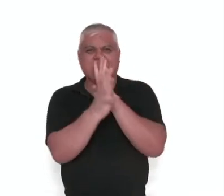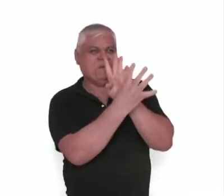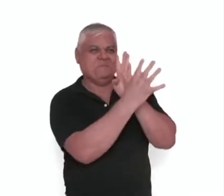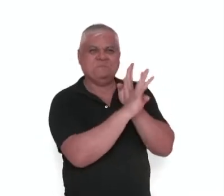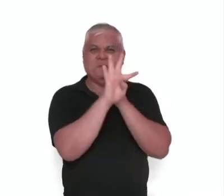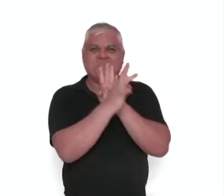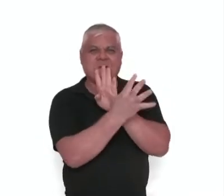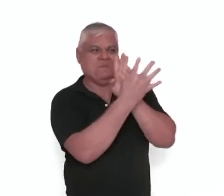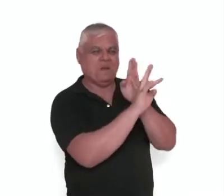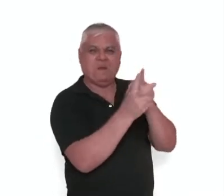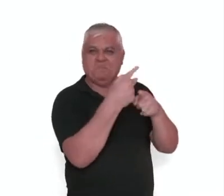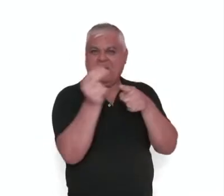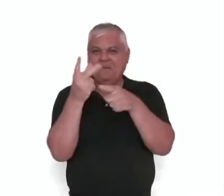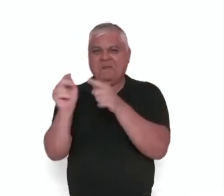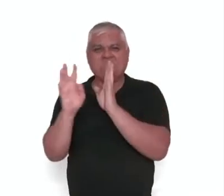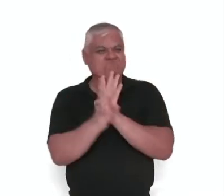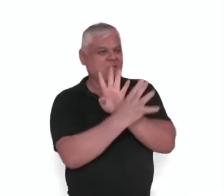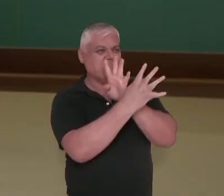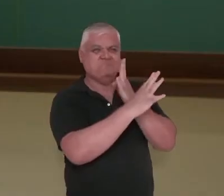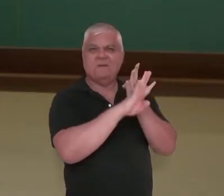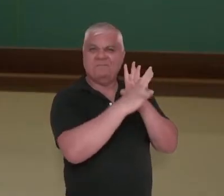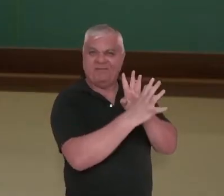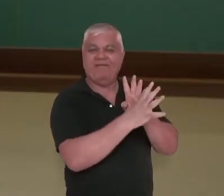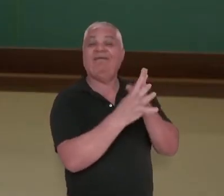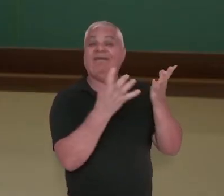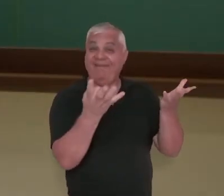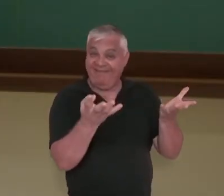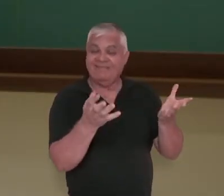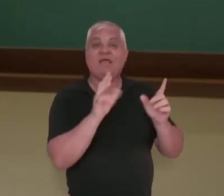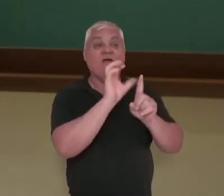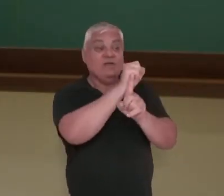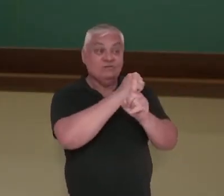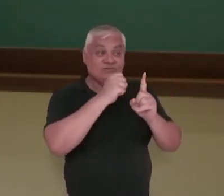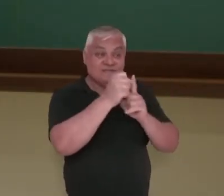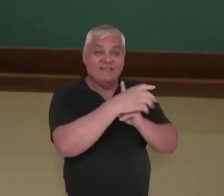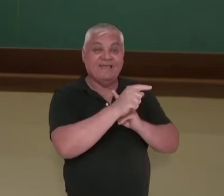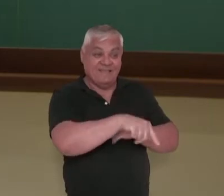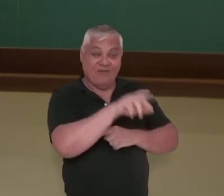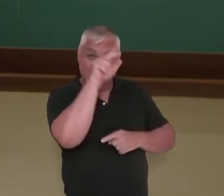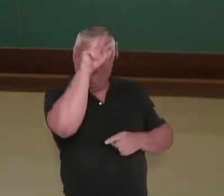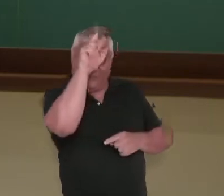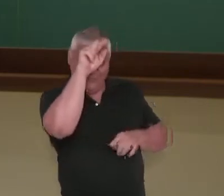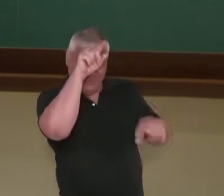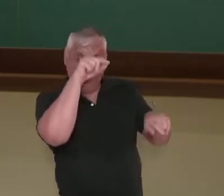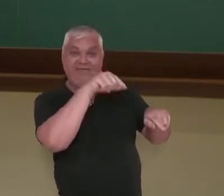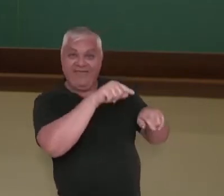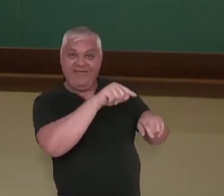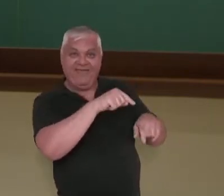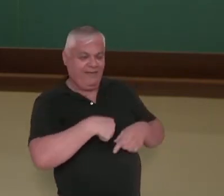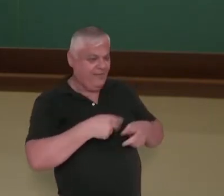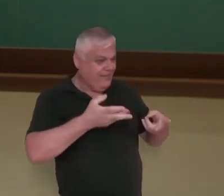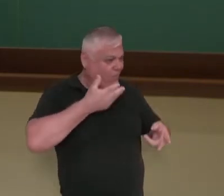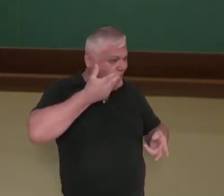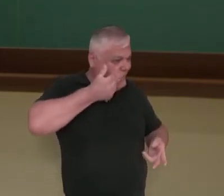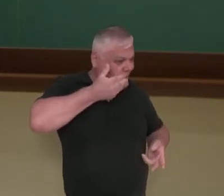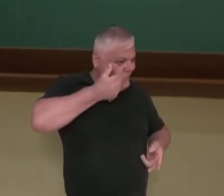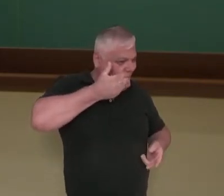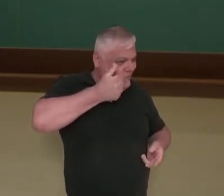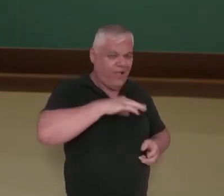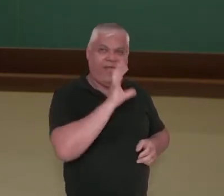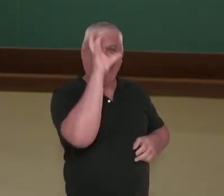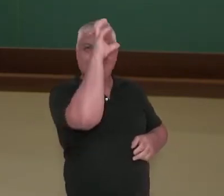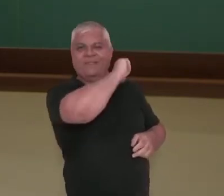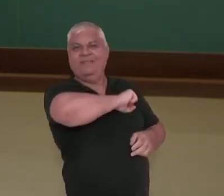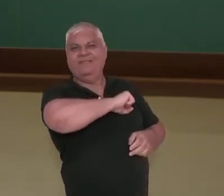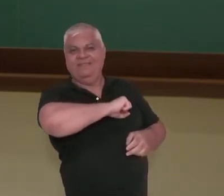comum vencido. E é uma sociedade, essa sociedade das formigas, que poderia dar muito mais exemplos para a nossa